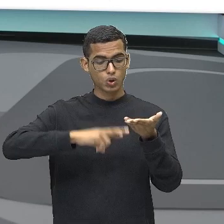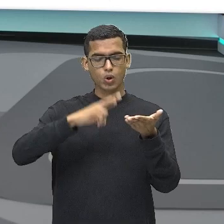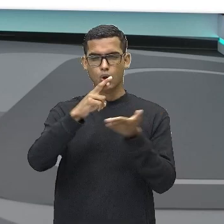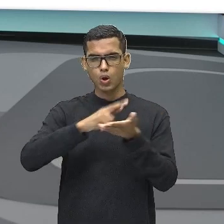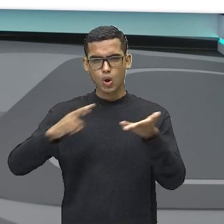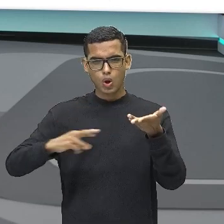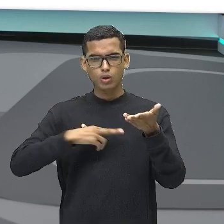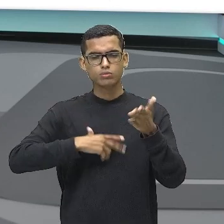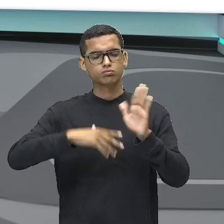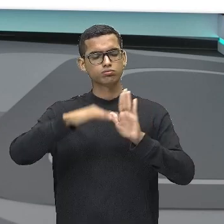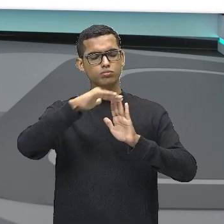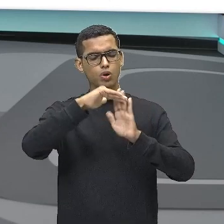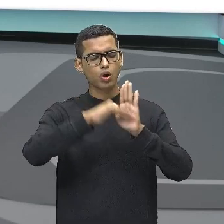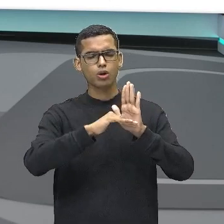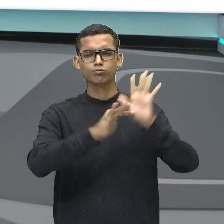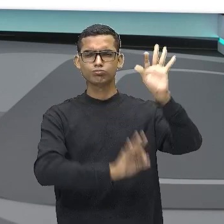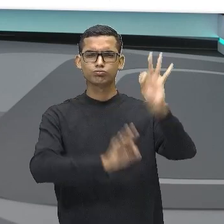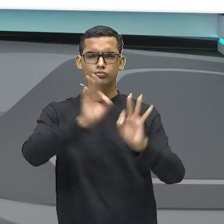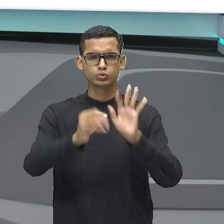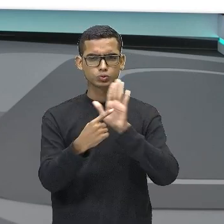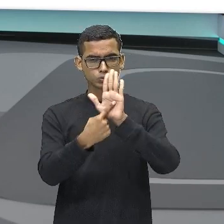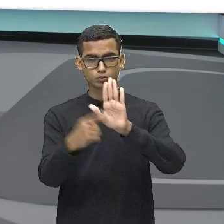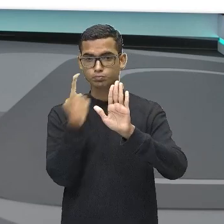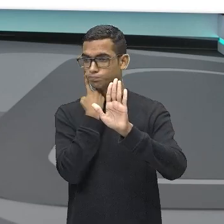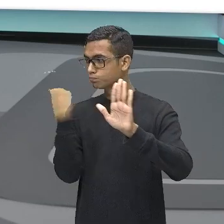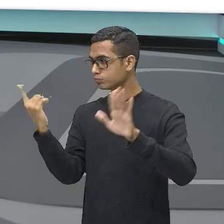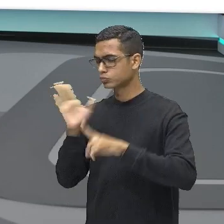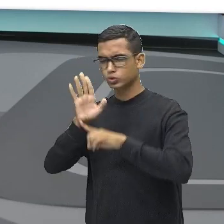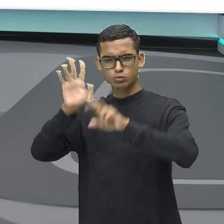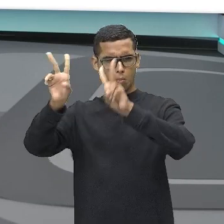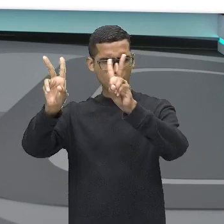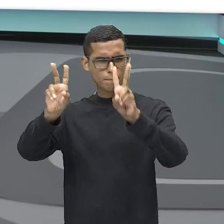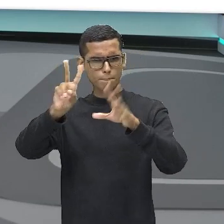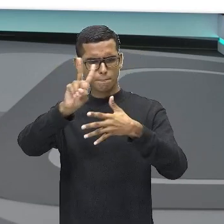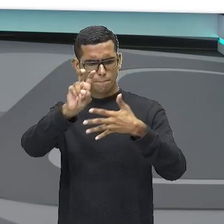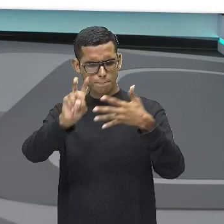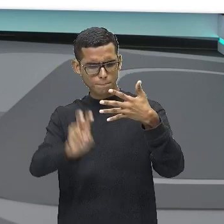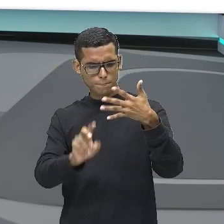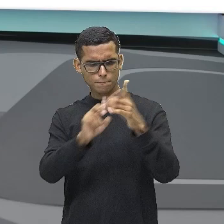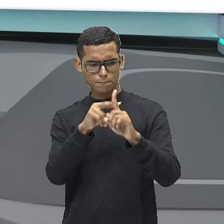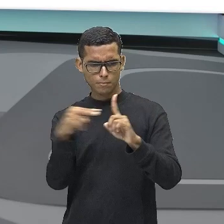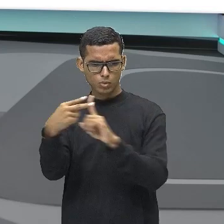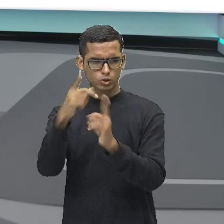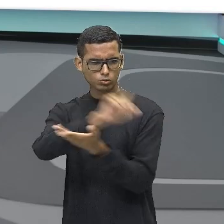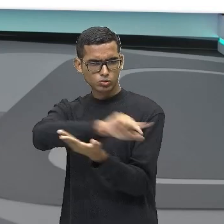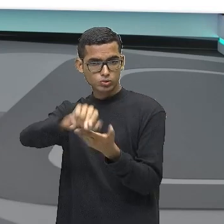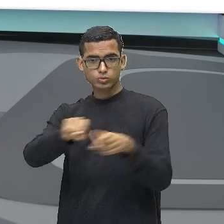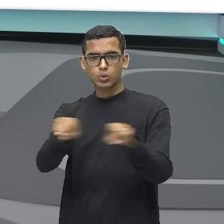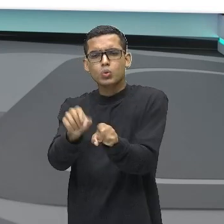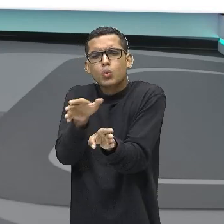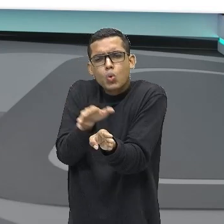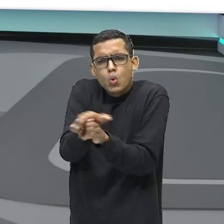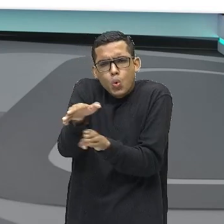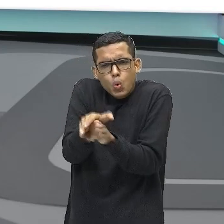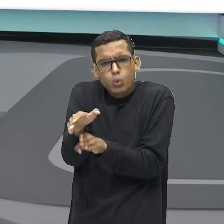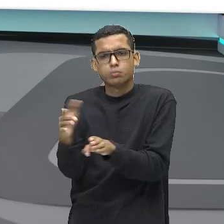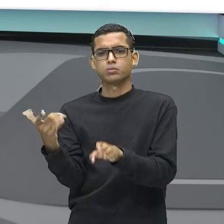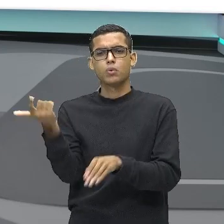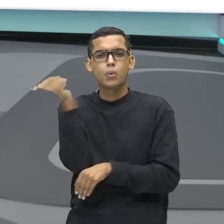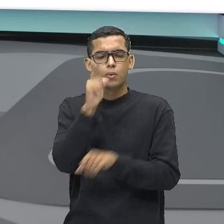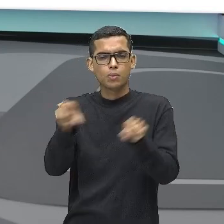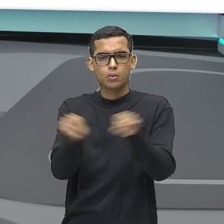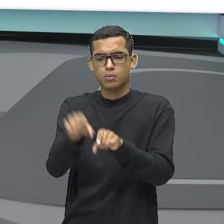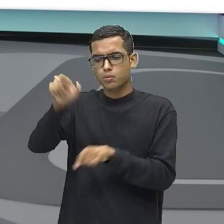aqui, ok? Que, claro, vai trazer diferentes tópicos, diferentes pontos que orientaram e levaram os